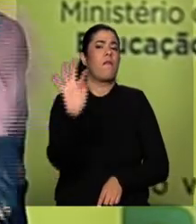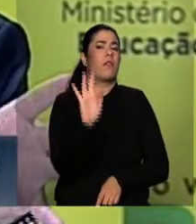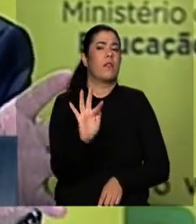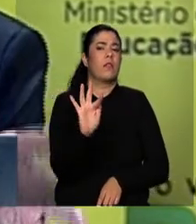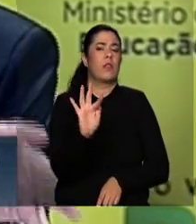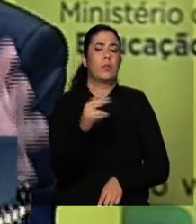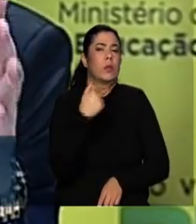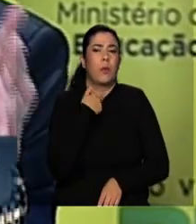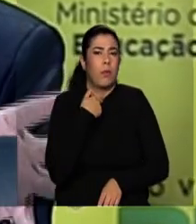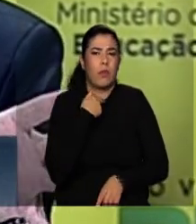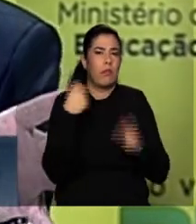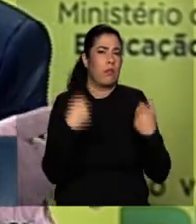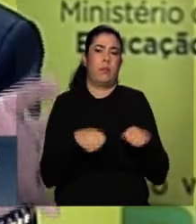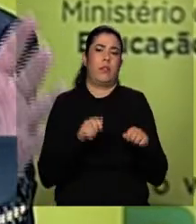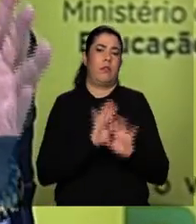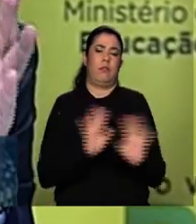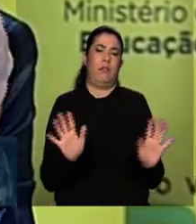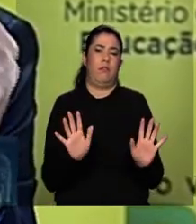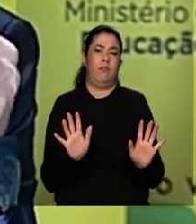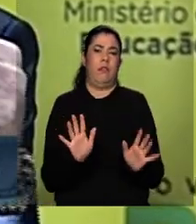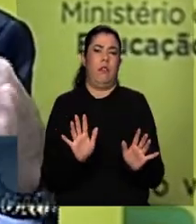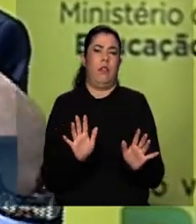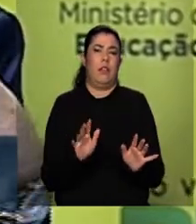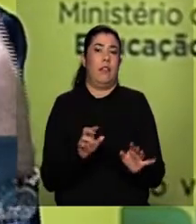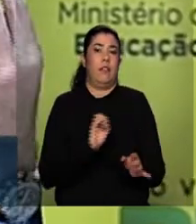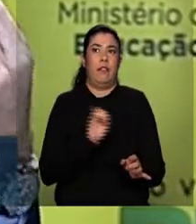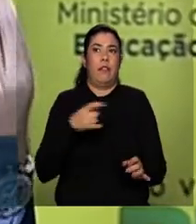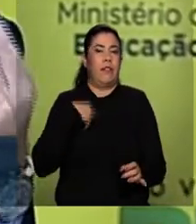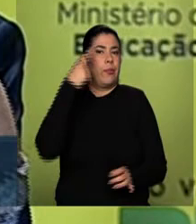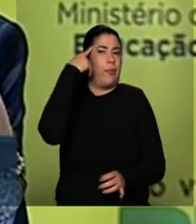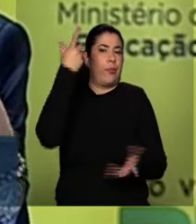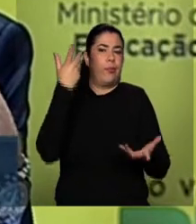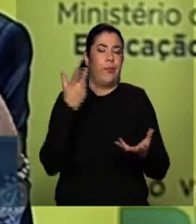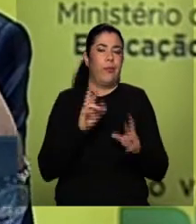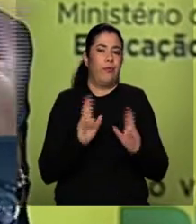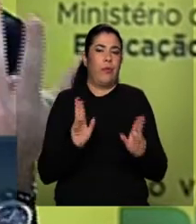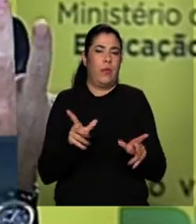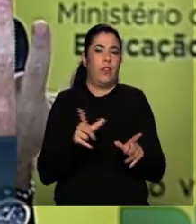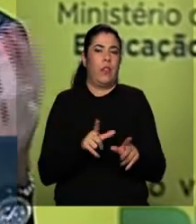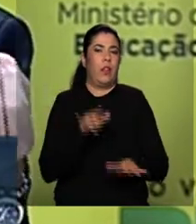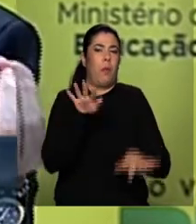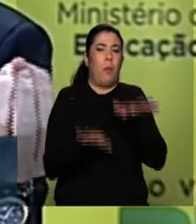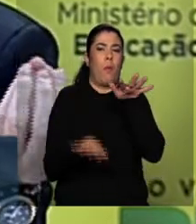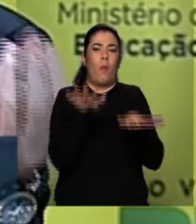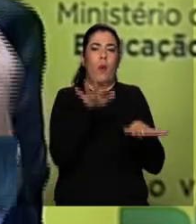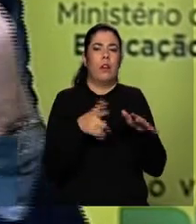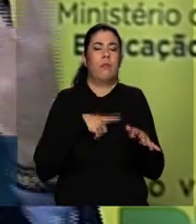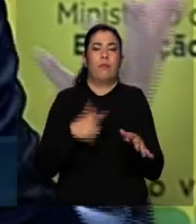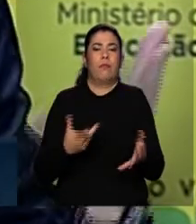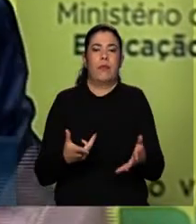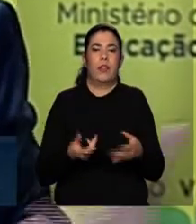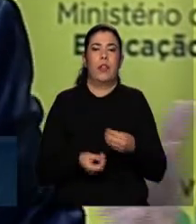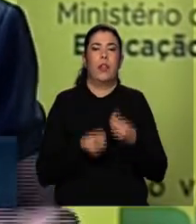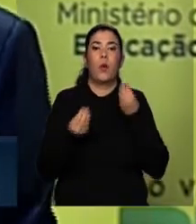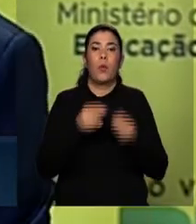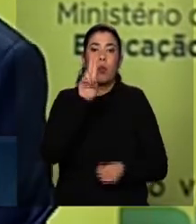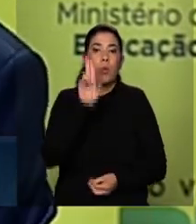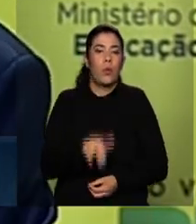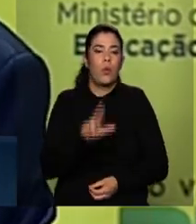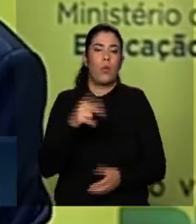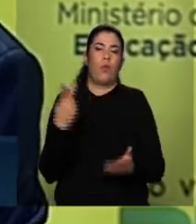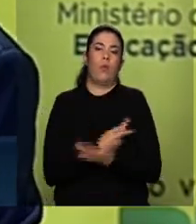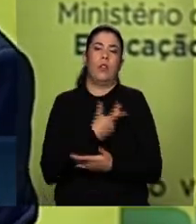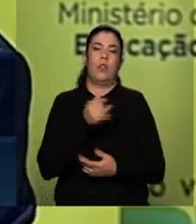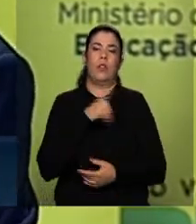não cabe, não é necessário. Aliás, seria absolutamente desproporcional. Por quê? Porque eu não vou ter nunca